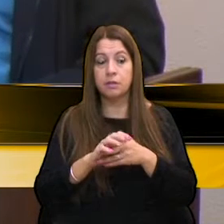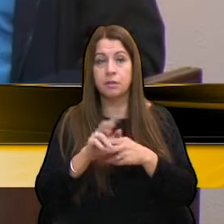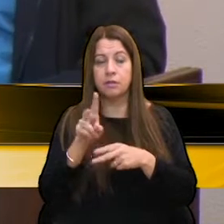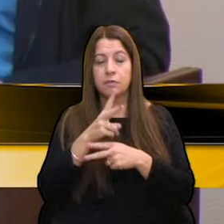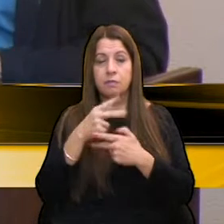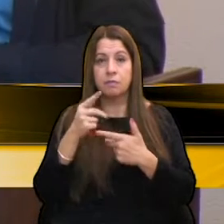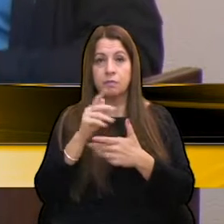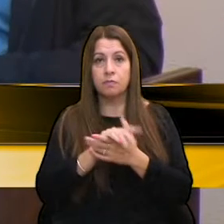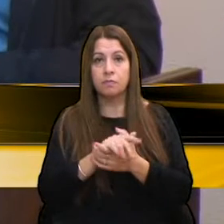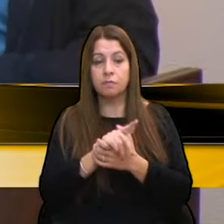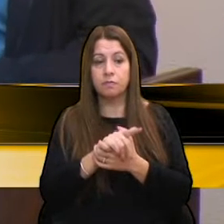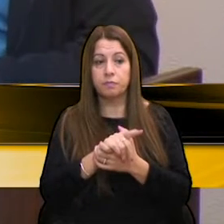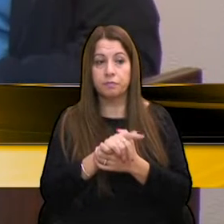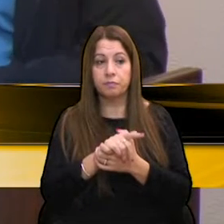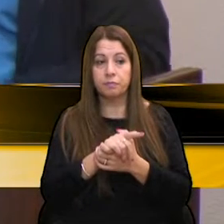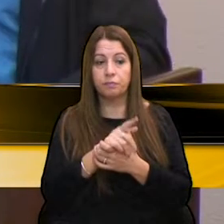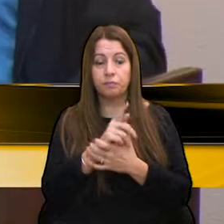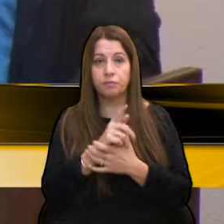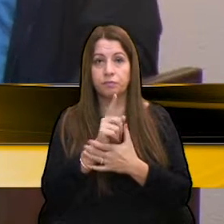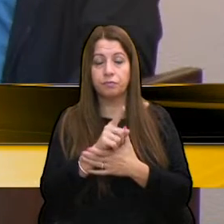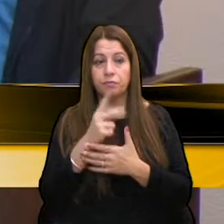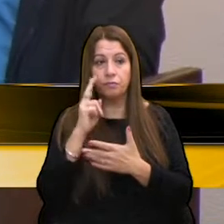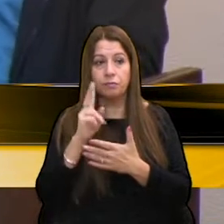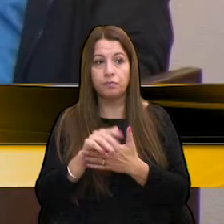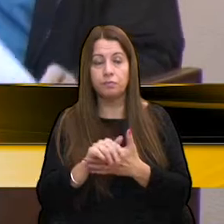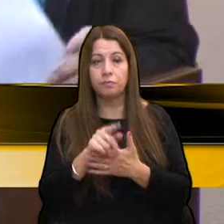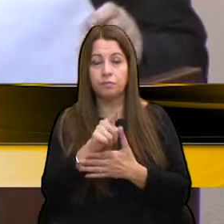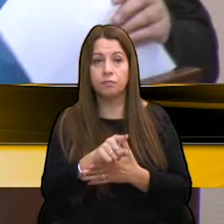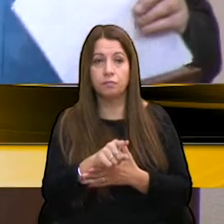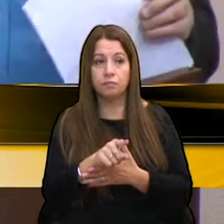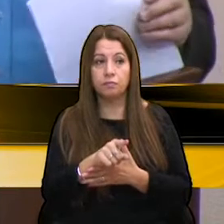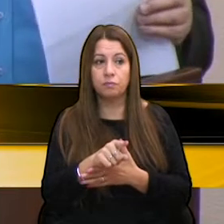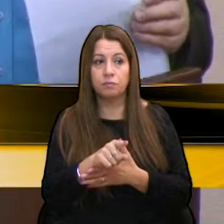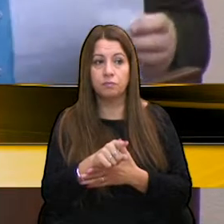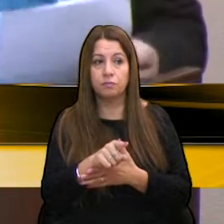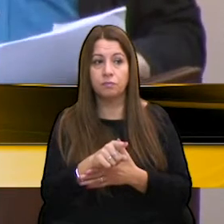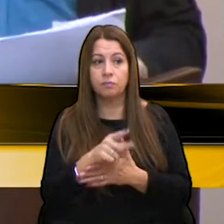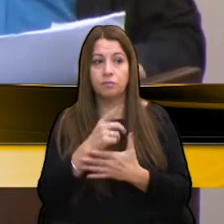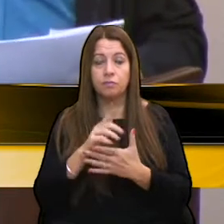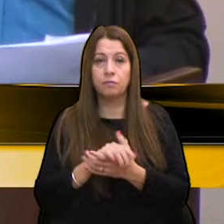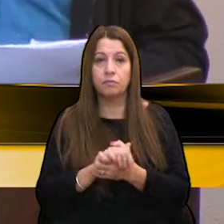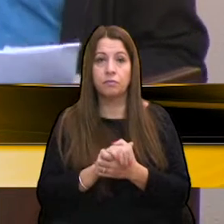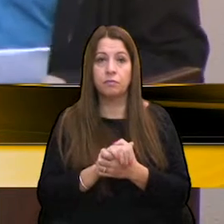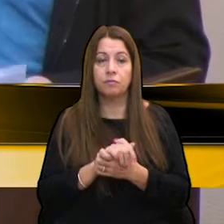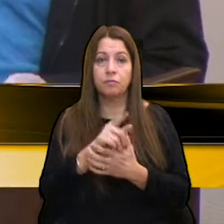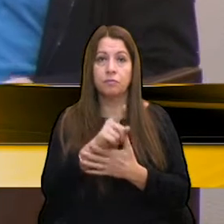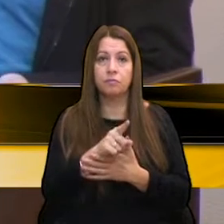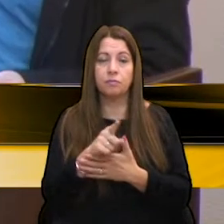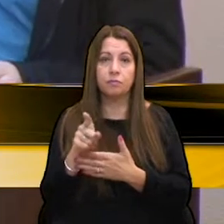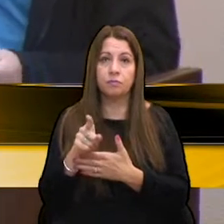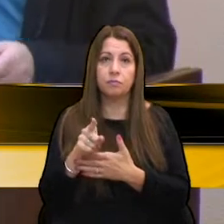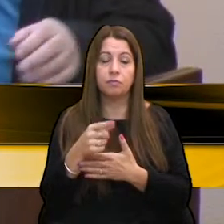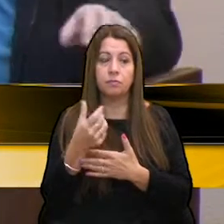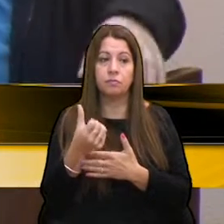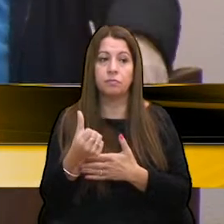procuramos deixar que o próprio Samai fosse resolvendo, né? O que que aconteceu?